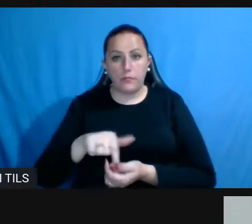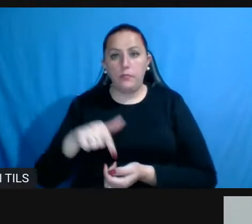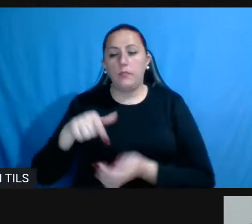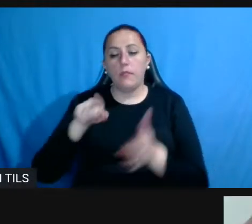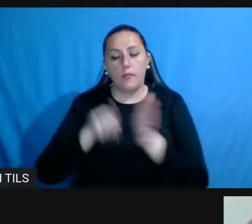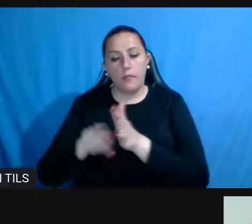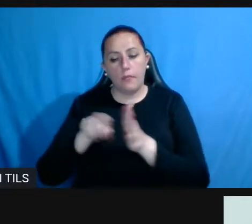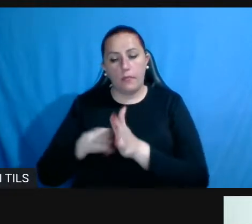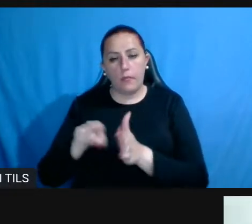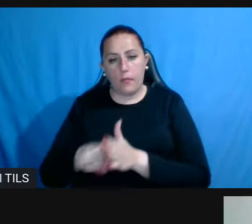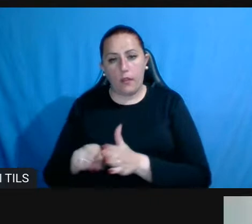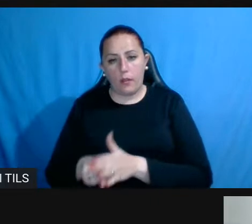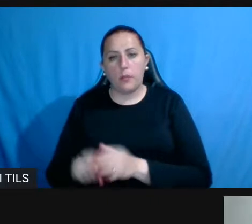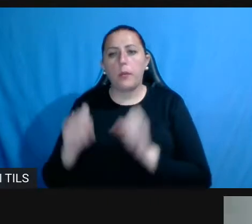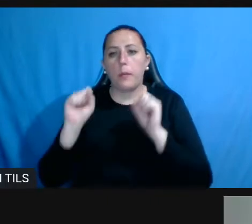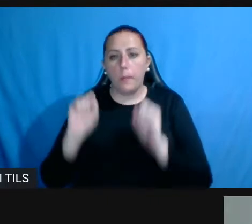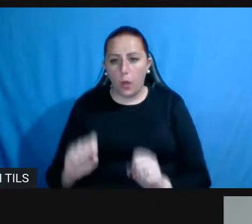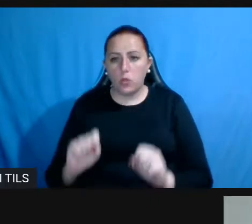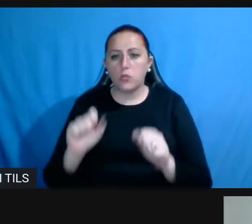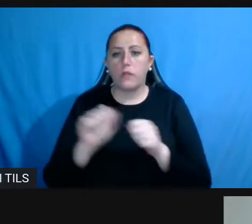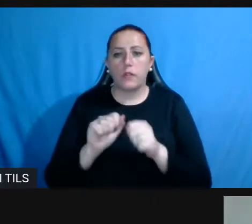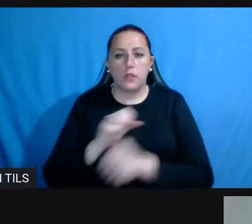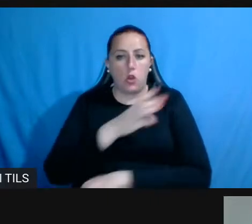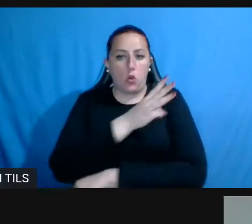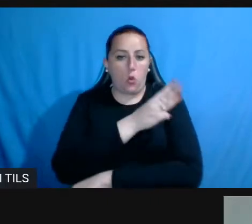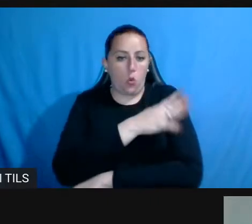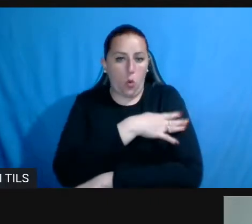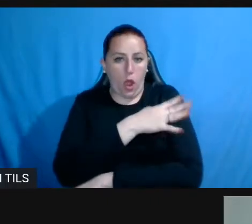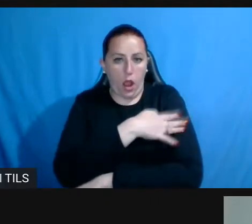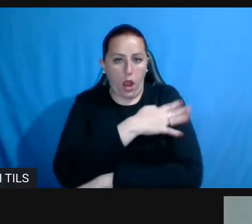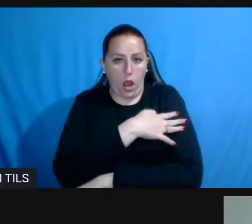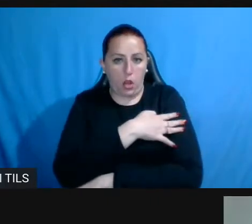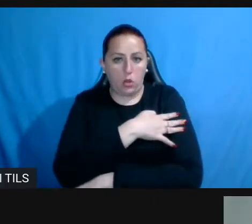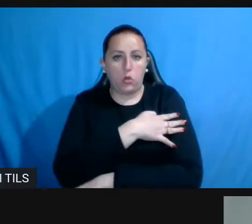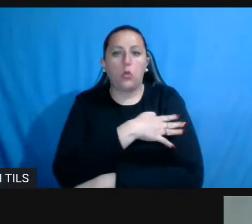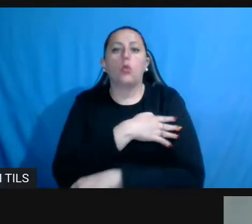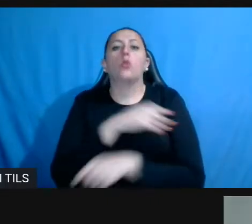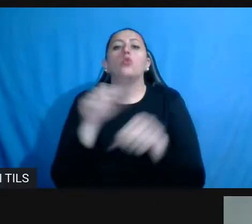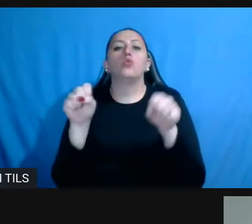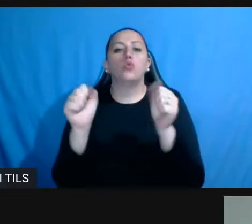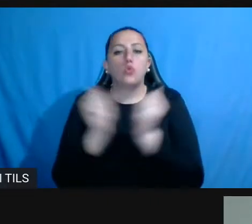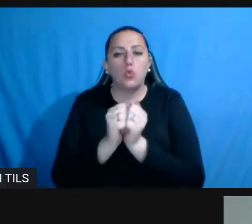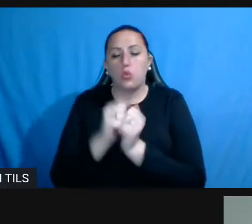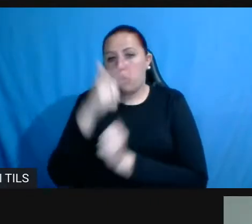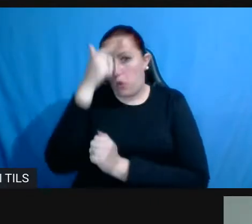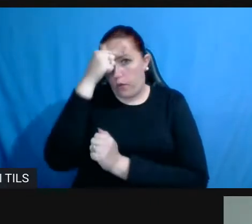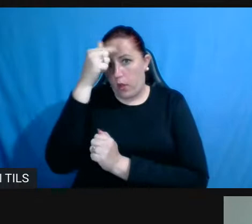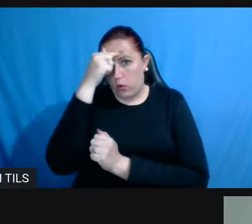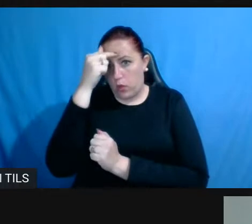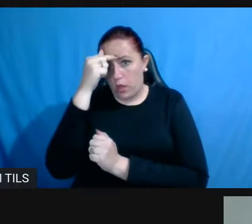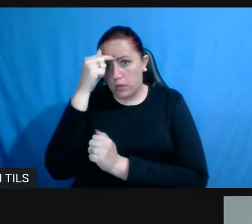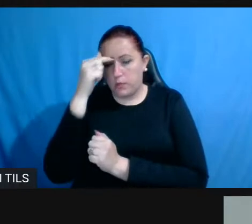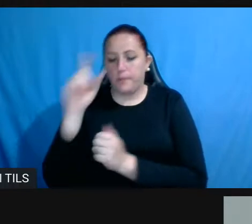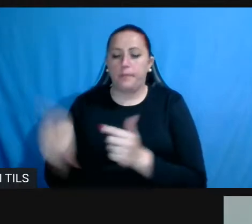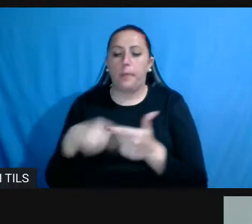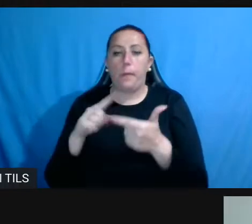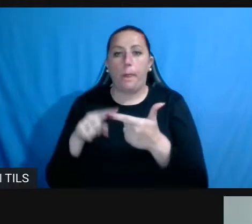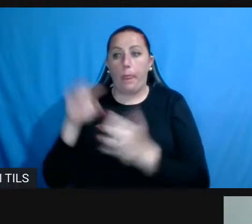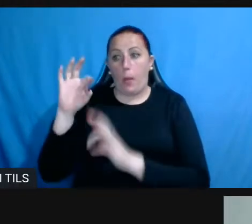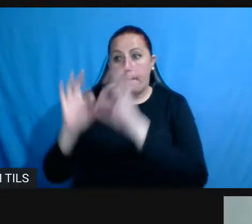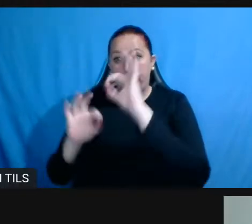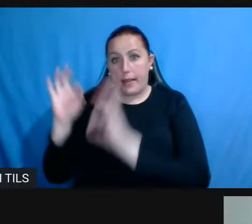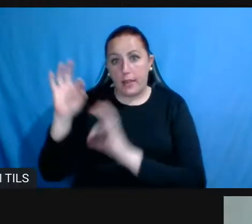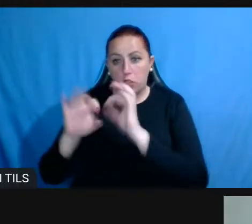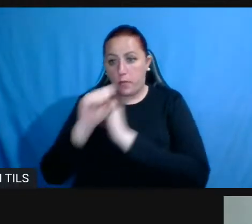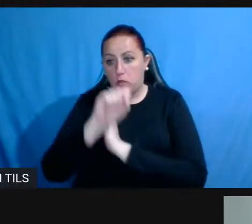então. Posso fazer o quarto ano e a faculdade ao mesmo tempo? O planejamento do semestre inteiro já está